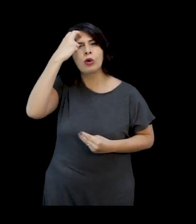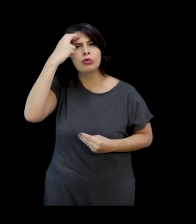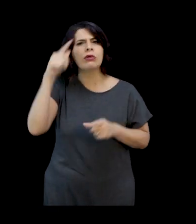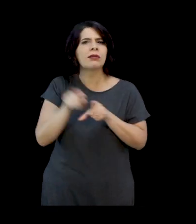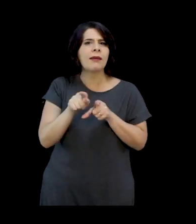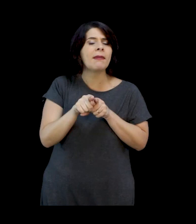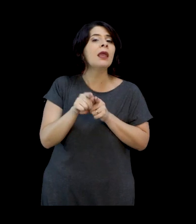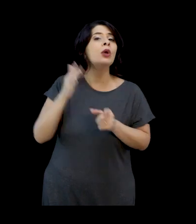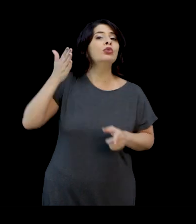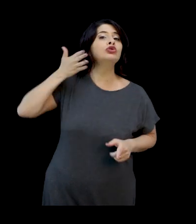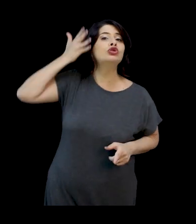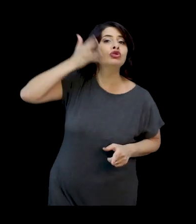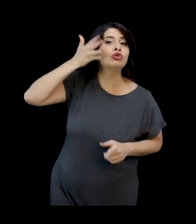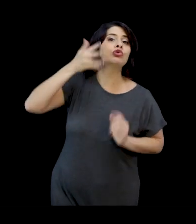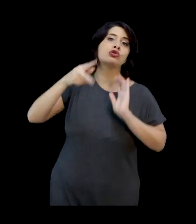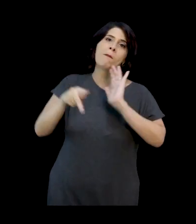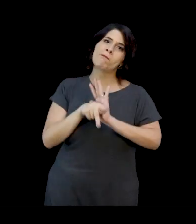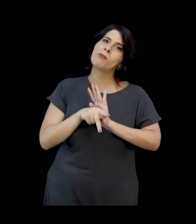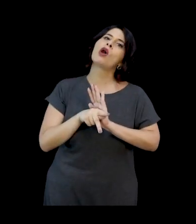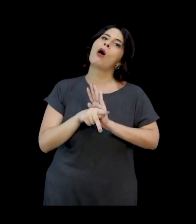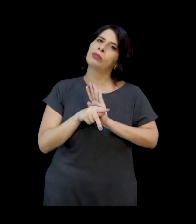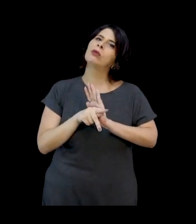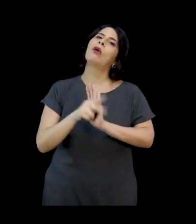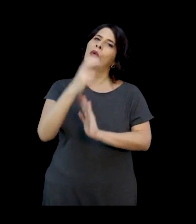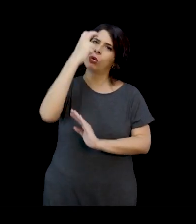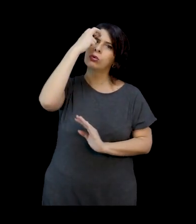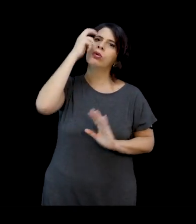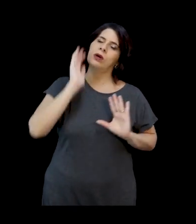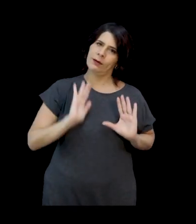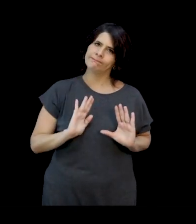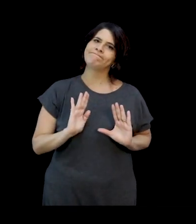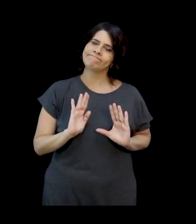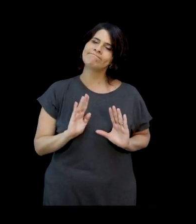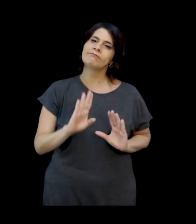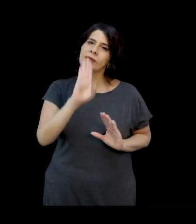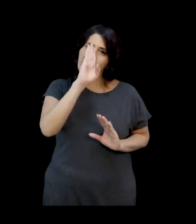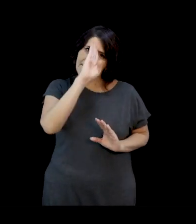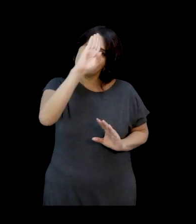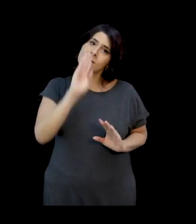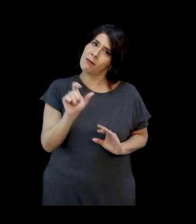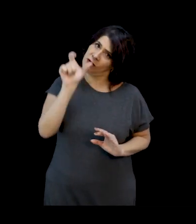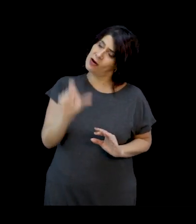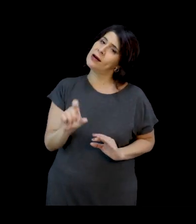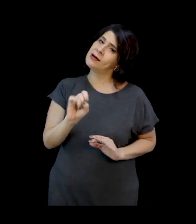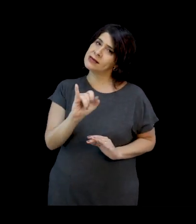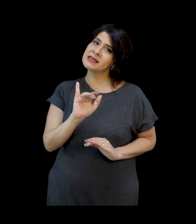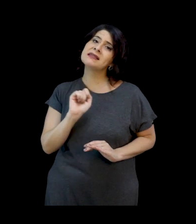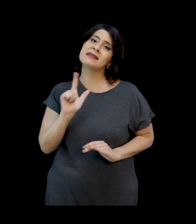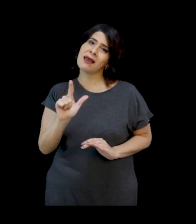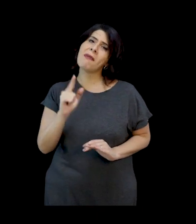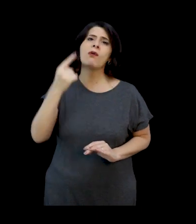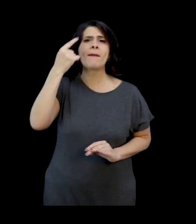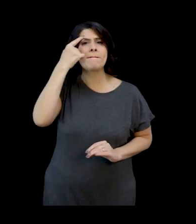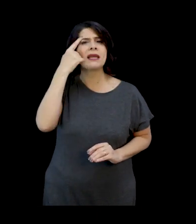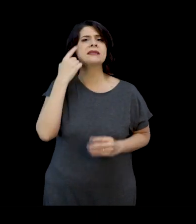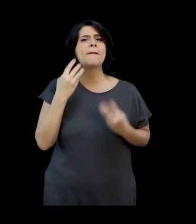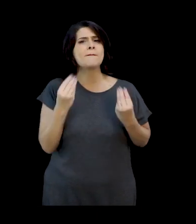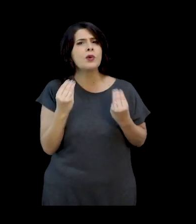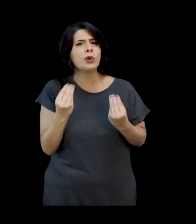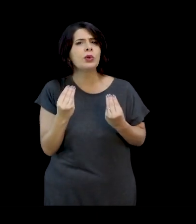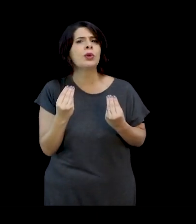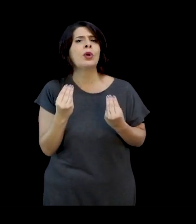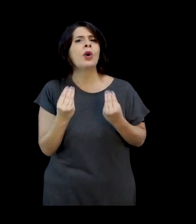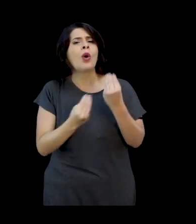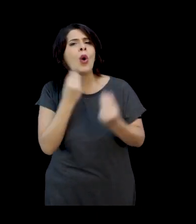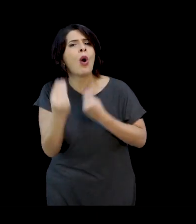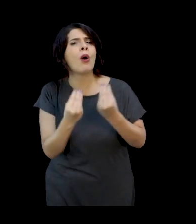da cultura, e que nada tem de cultura, pelo menos aos olhos de um autor que questiona muito a nossa